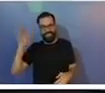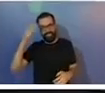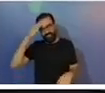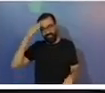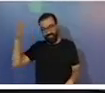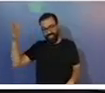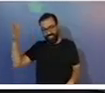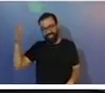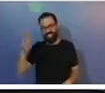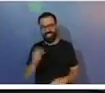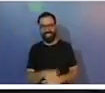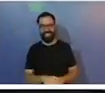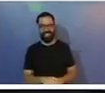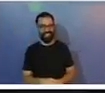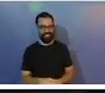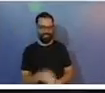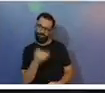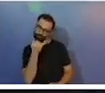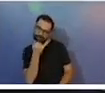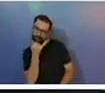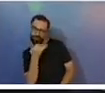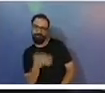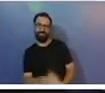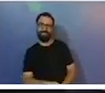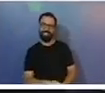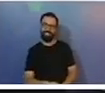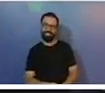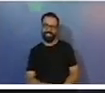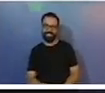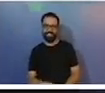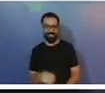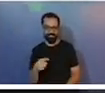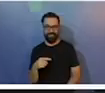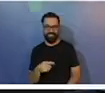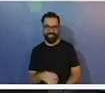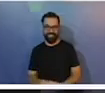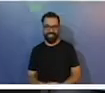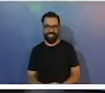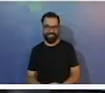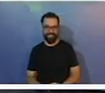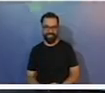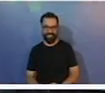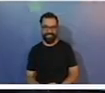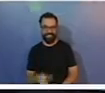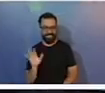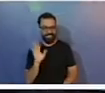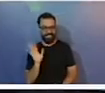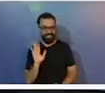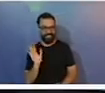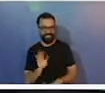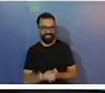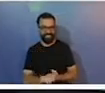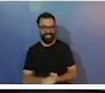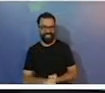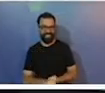professora. Desculpa aí, companheira. Fala nada. Depois a gente conversa com o titio. Obrigada, Titio gente.